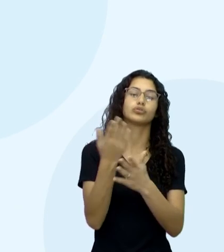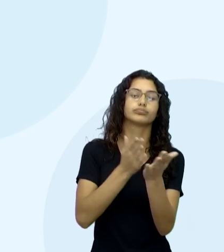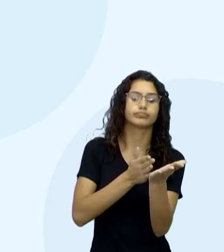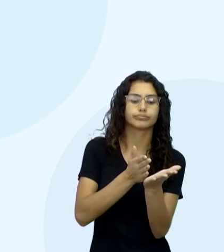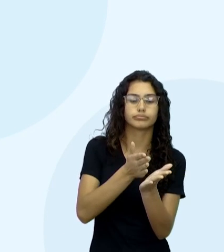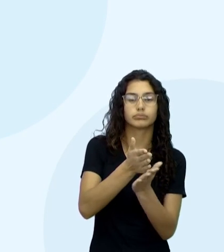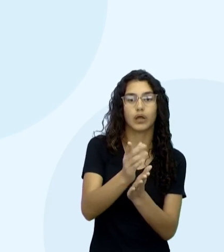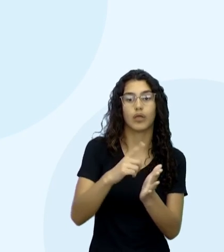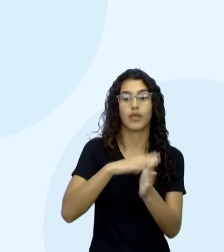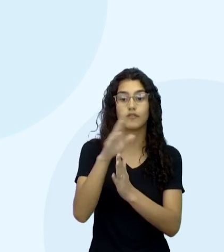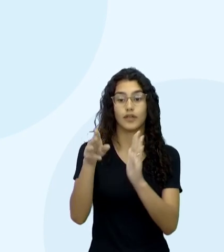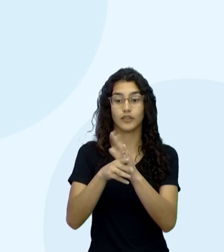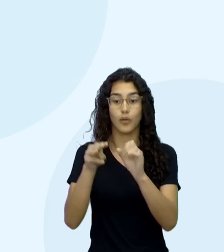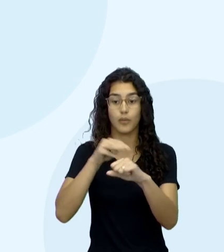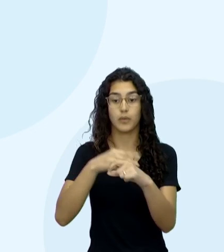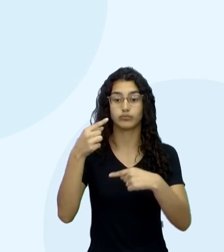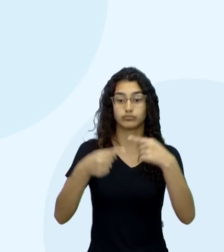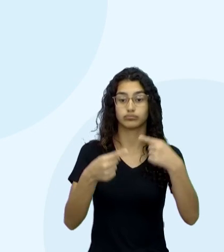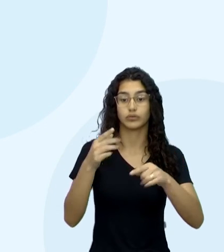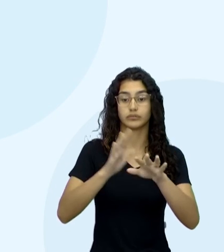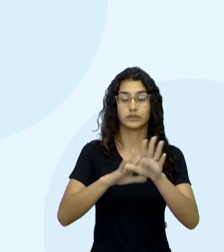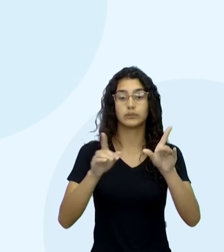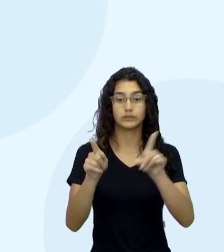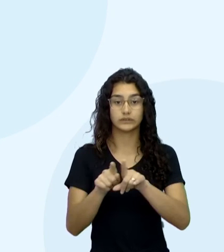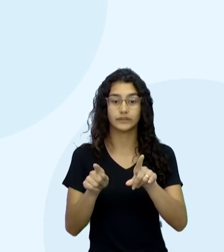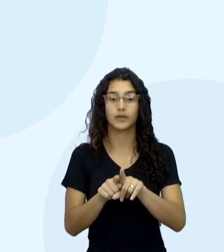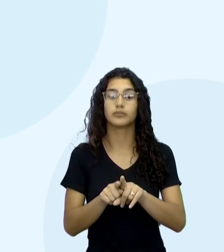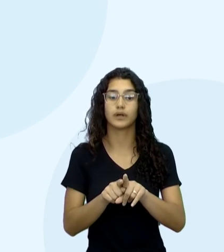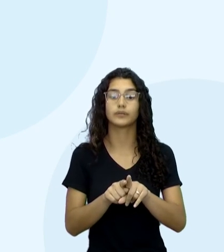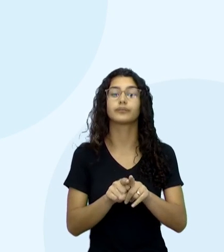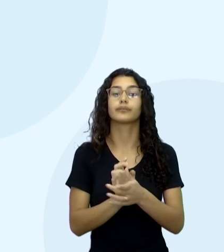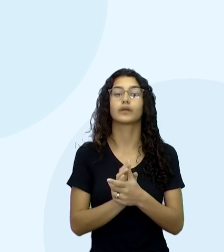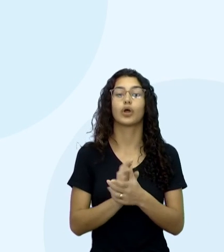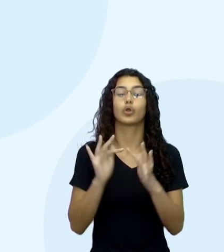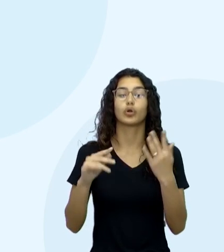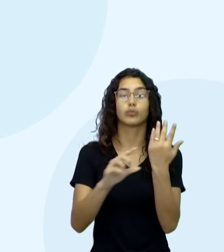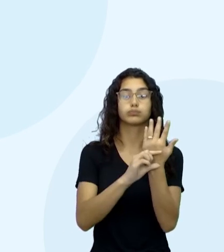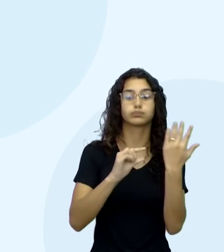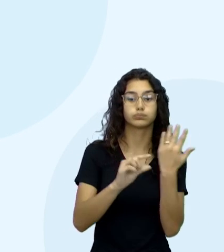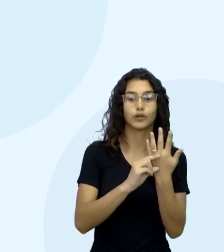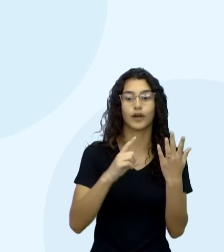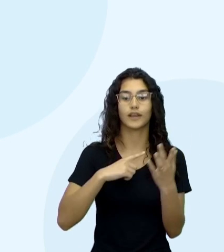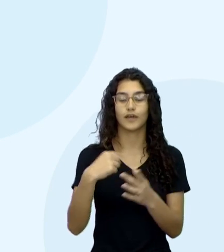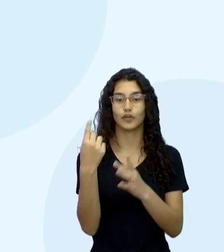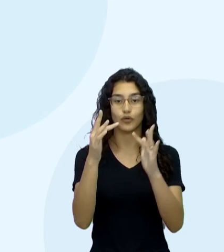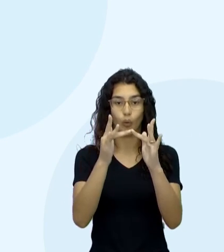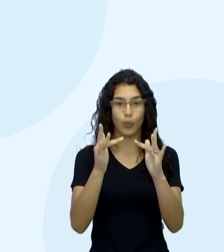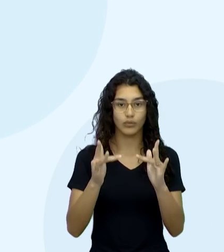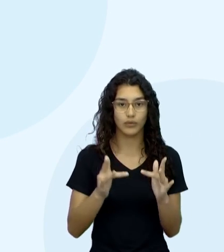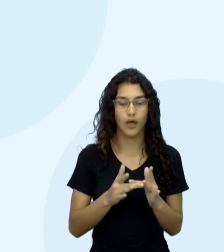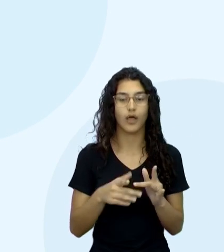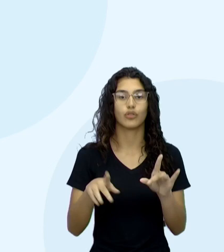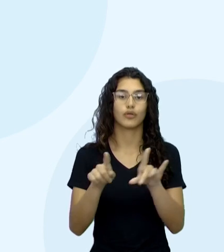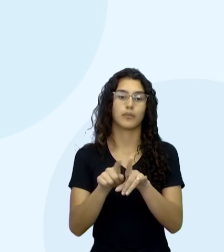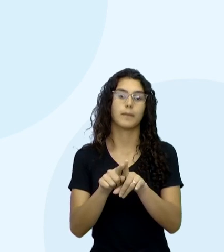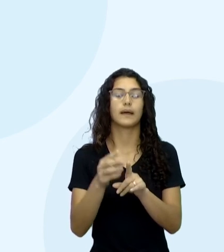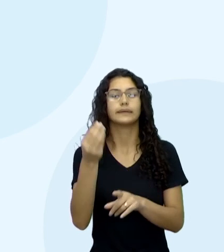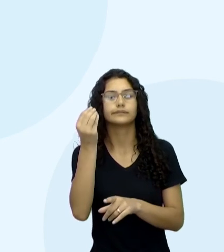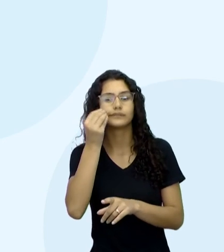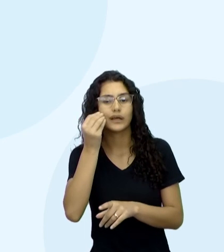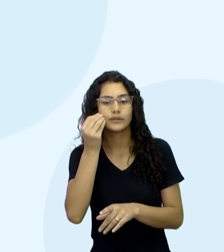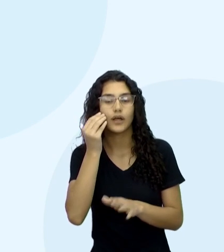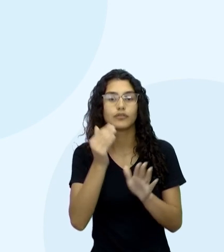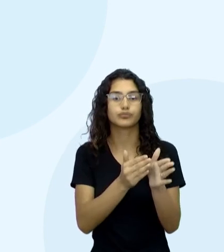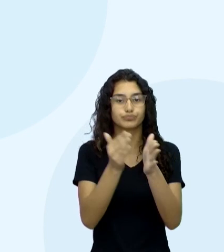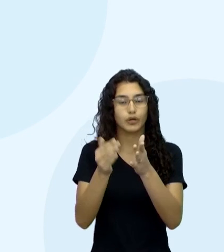percurso até aqui as discussões que fizemos os autores e as autoras com que tivemos contato né para tentar Então a